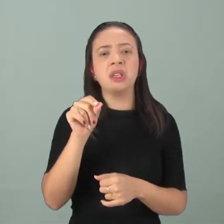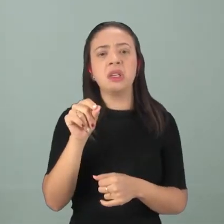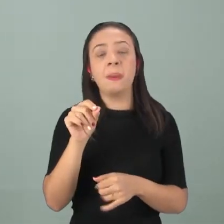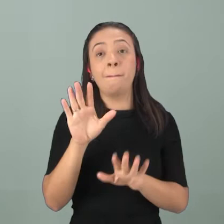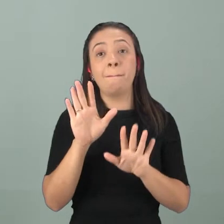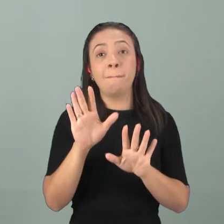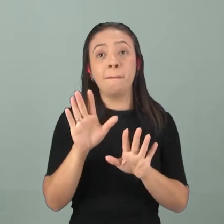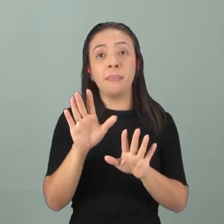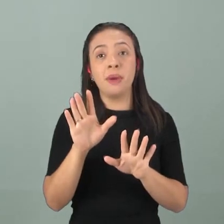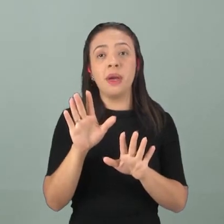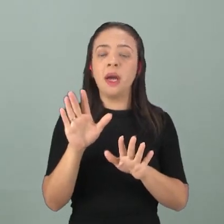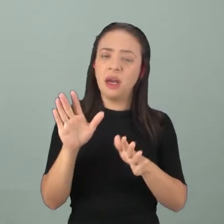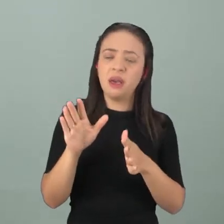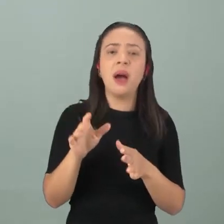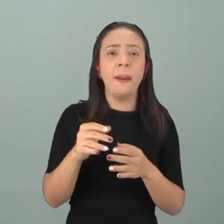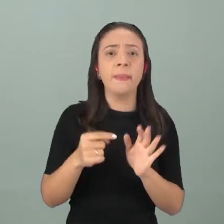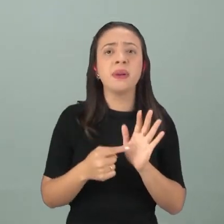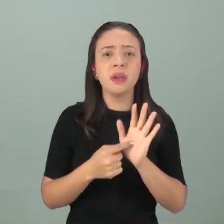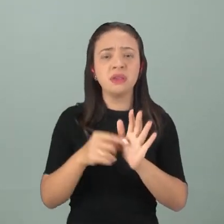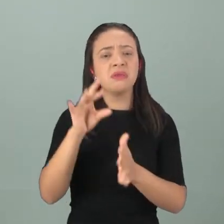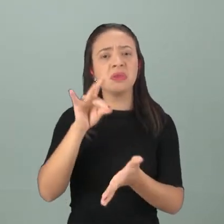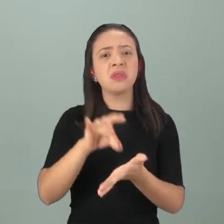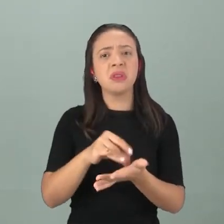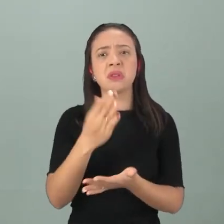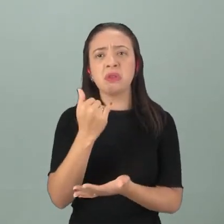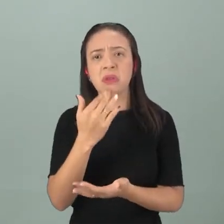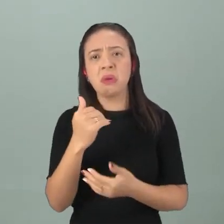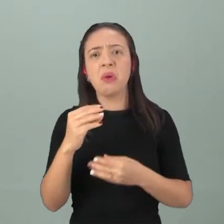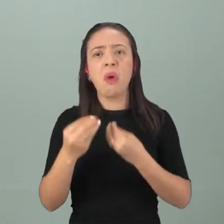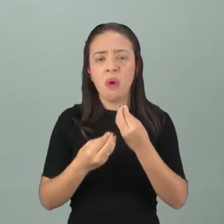Embora cite, né, sobre alimentação, sobre ser